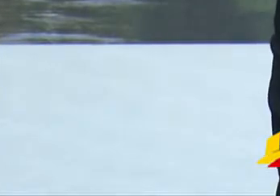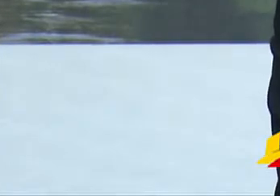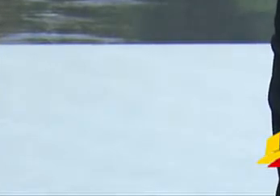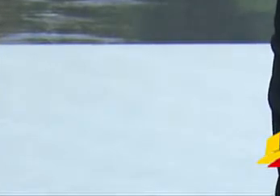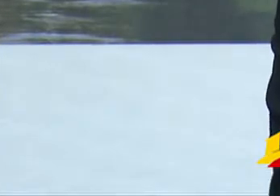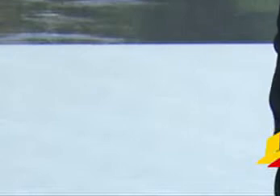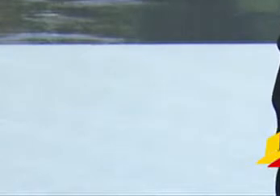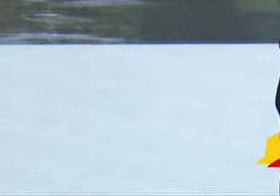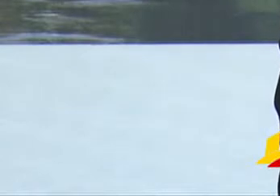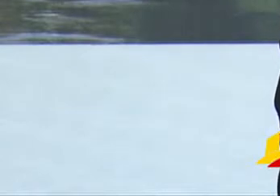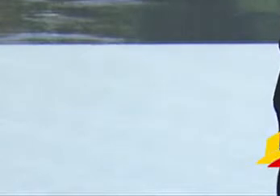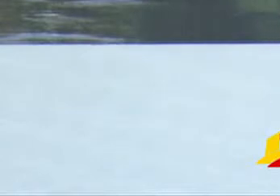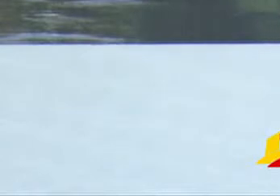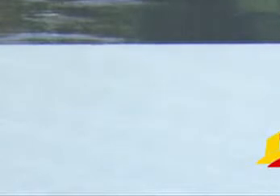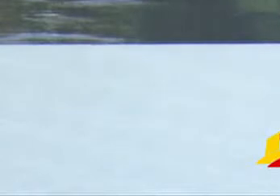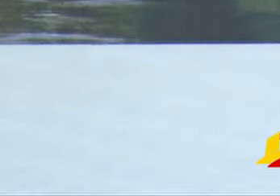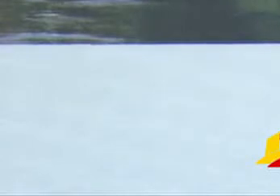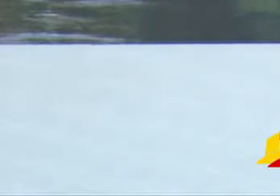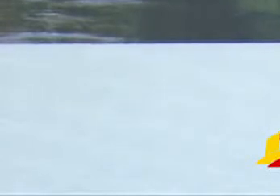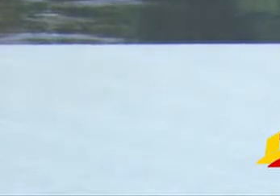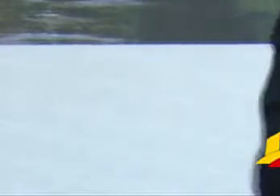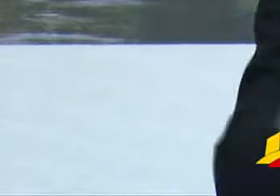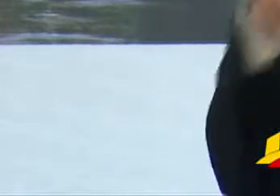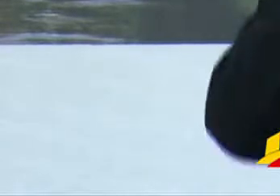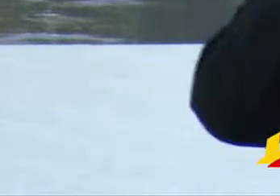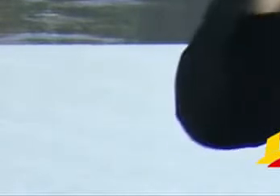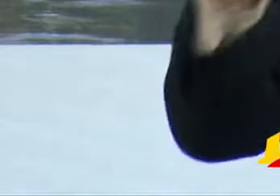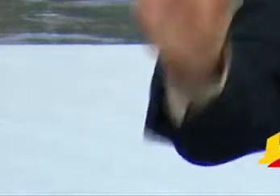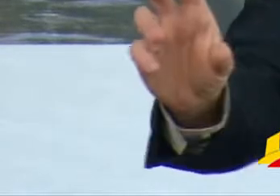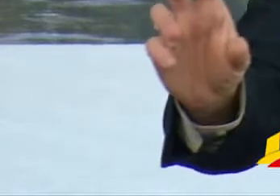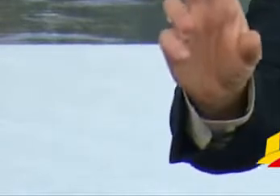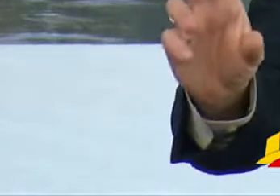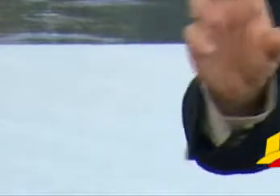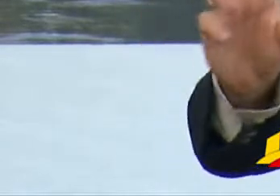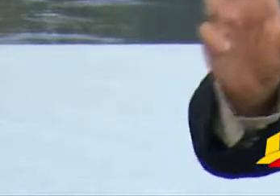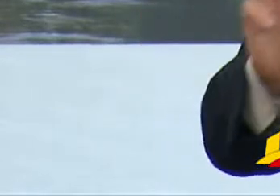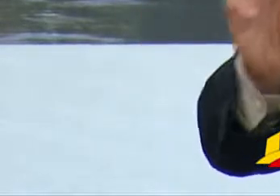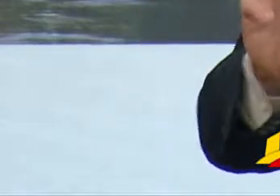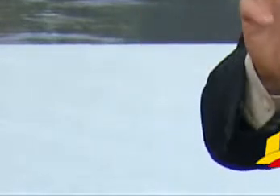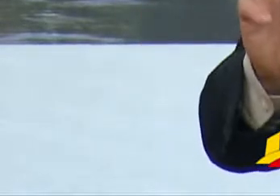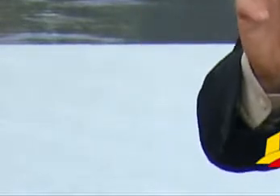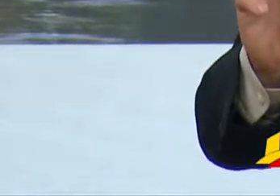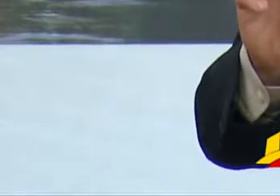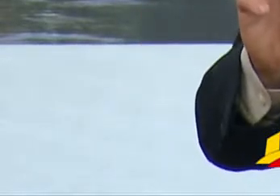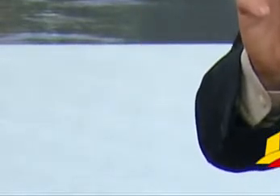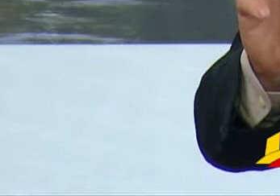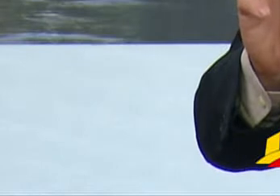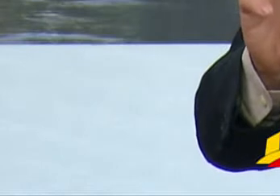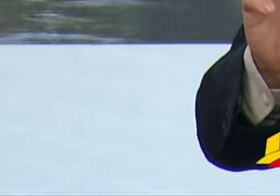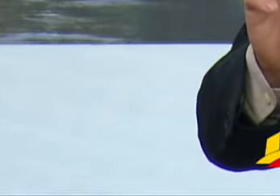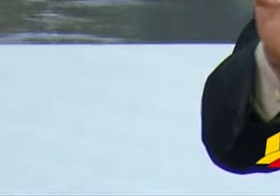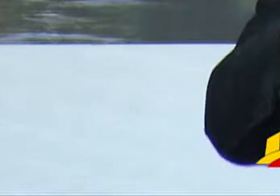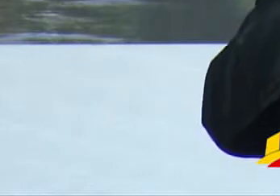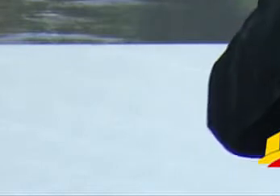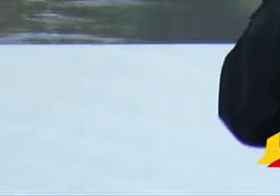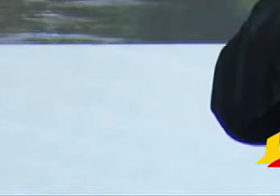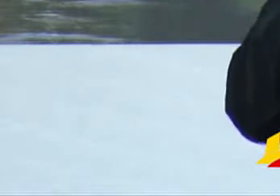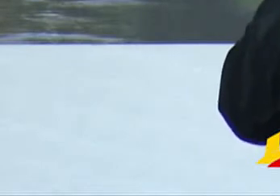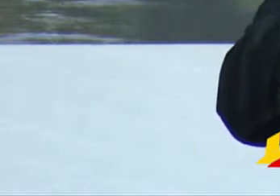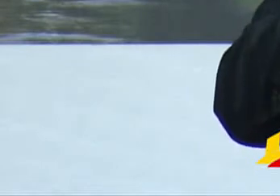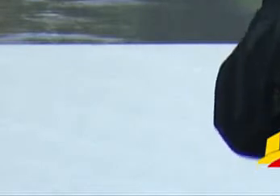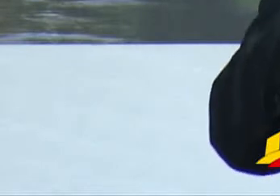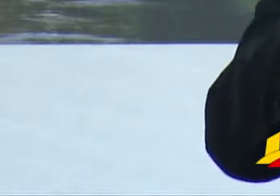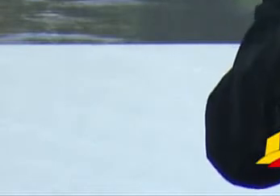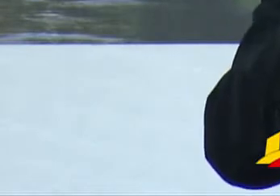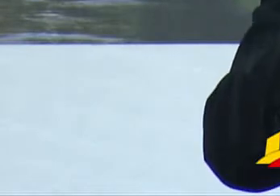a tarifa e custa r$ 1 exemplo ou metro cúbico para transformar 80 não eu não quero isso Às vezes a